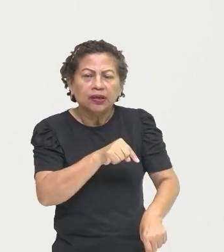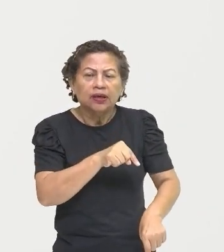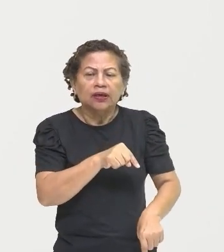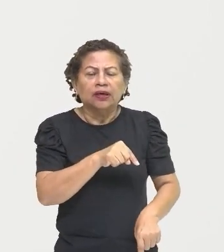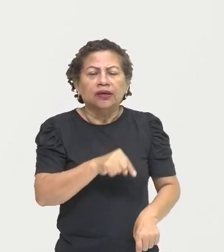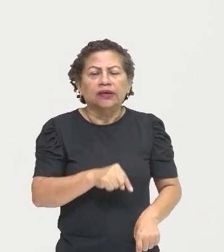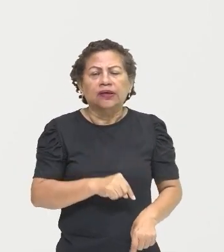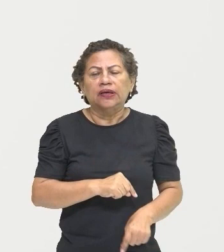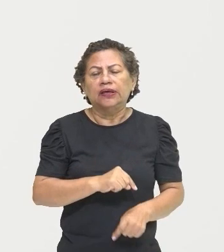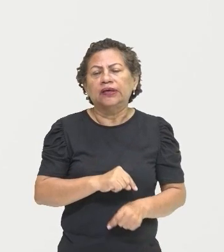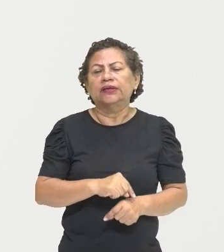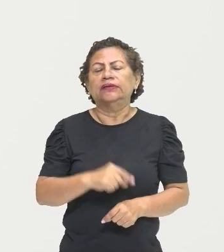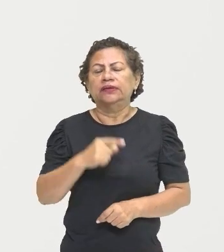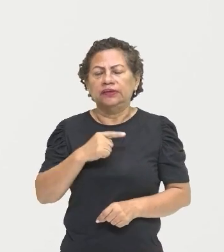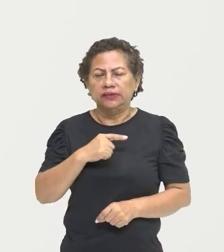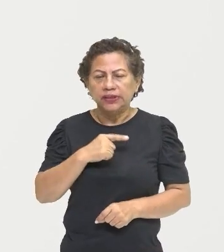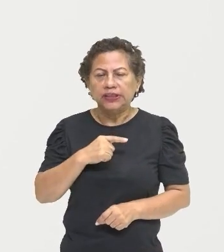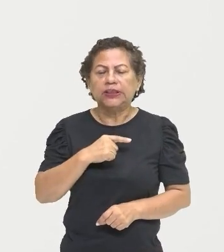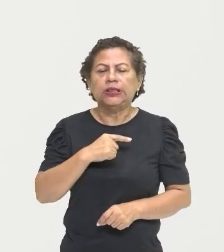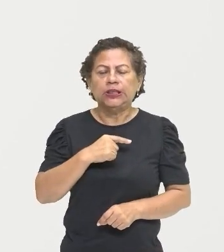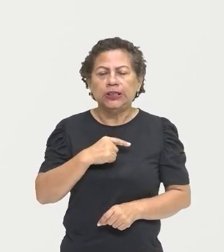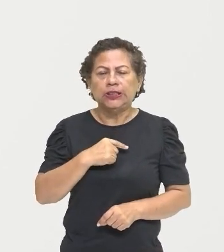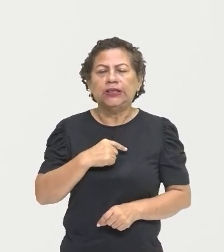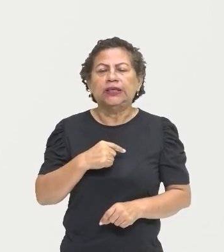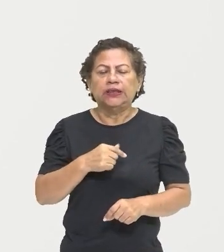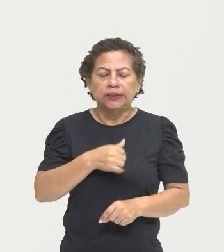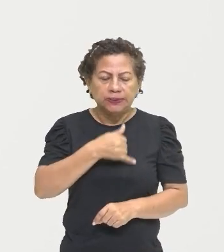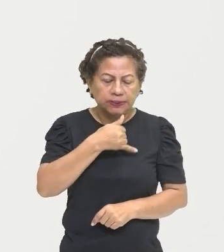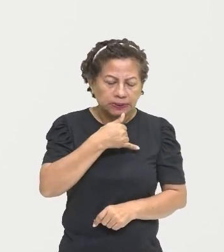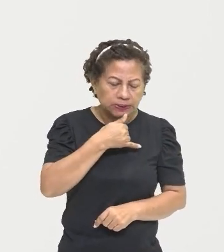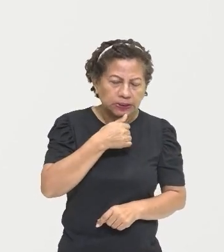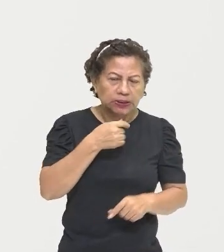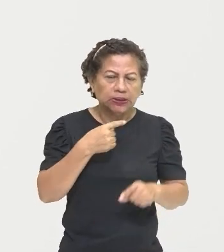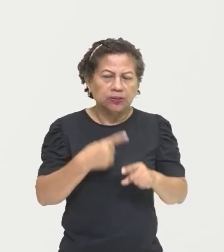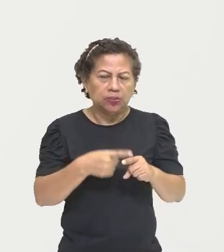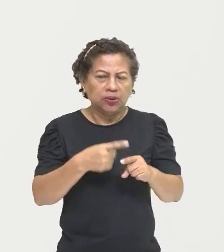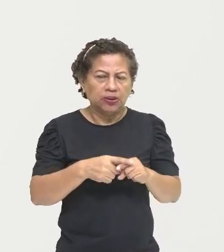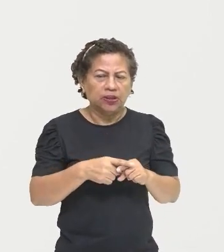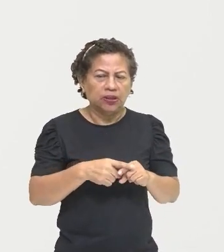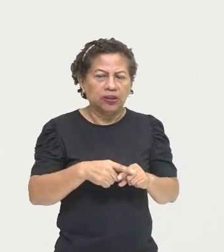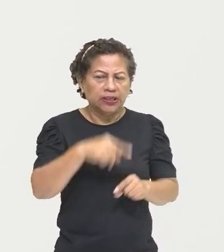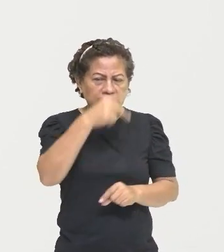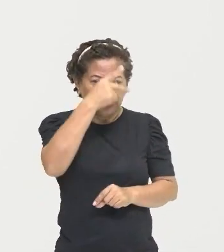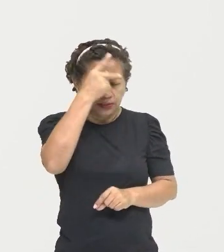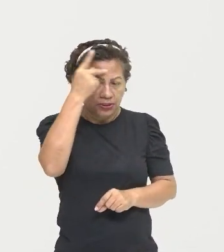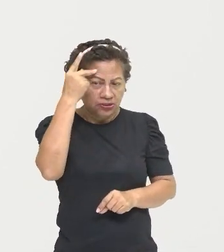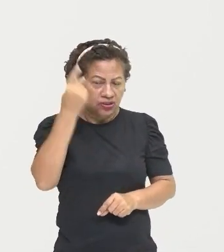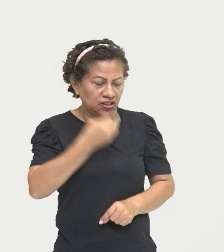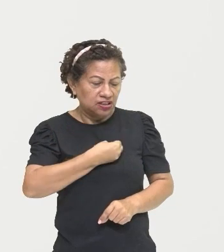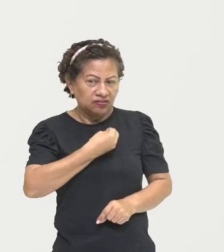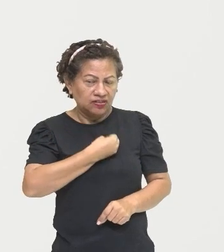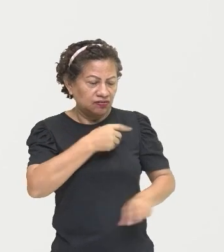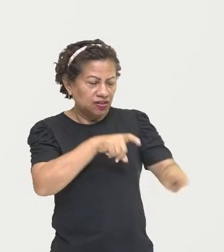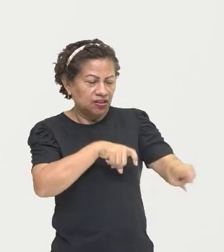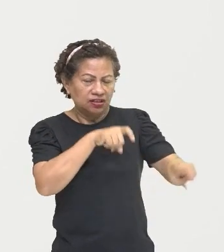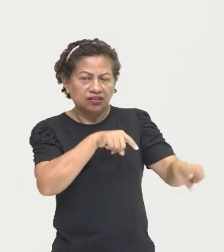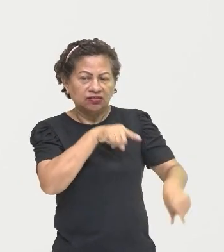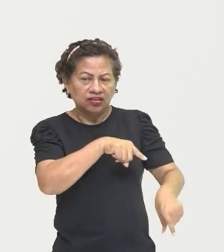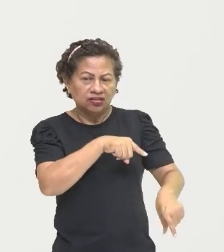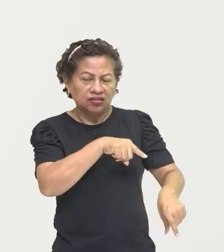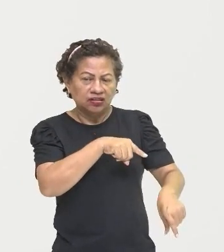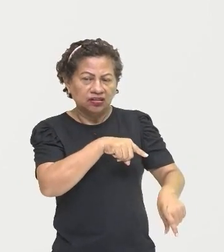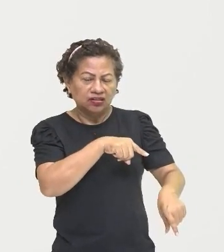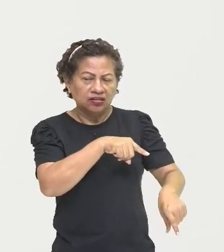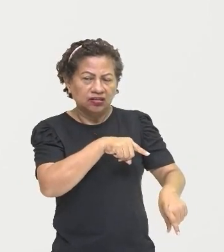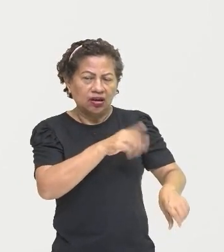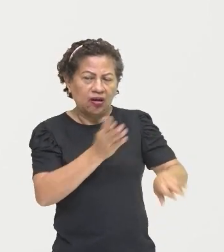eventos vergonhosos na história do nosso país, de mortes de trabalhadores do campo que lutavam pelos seus